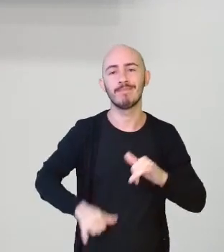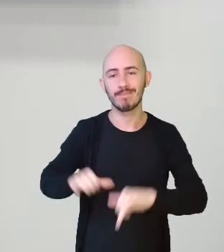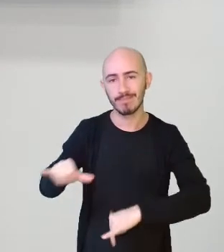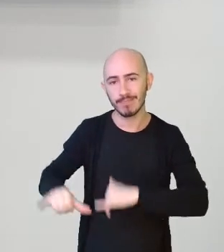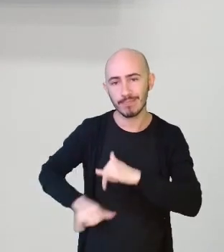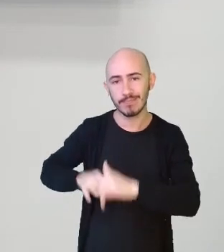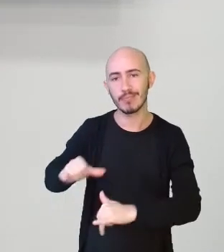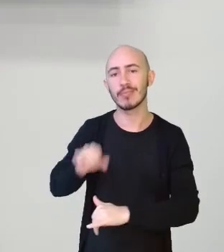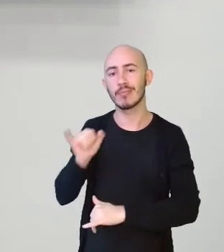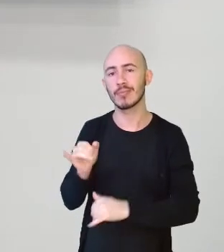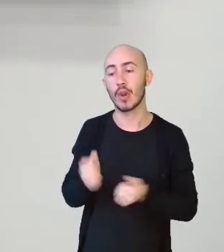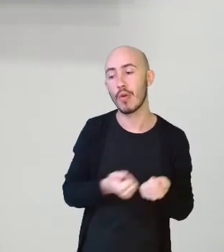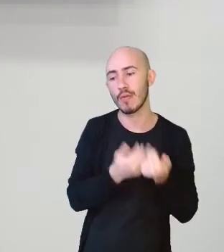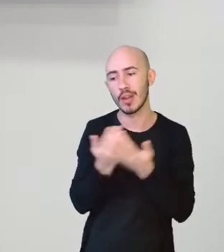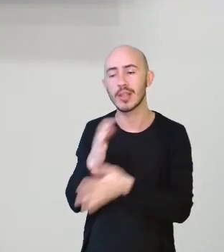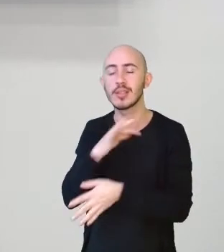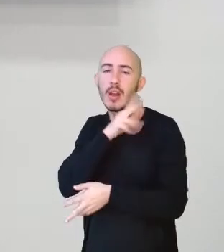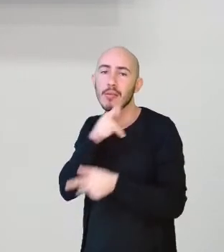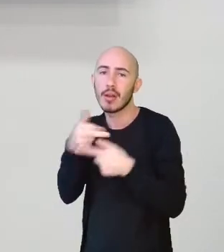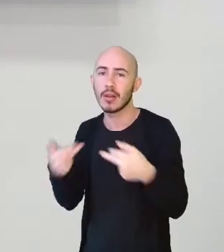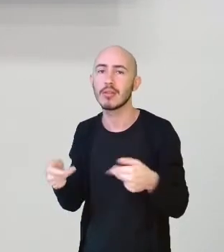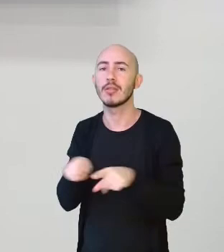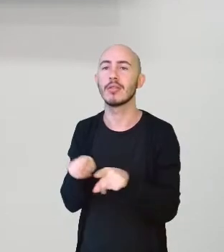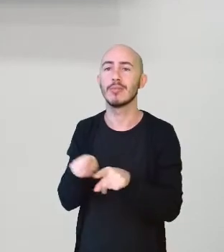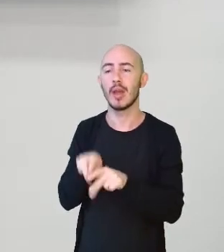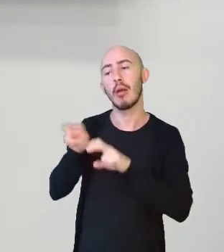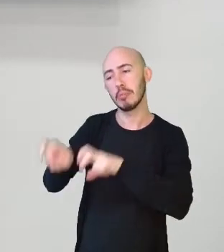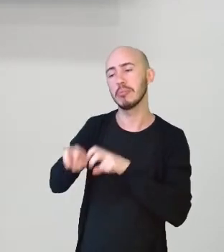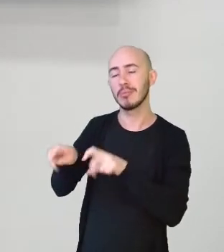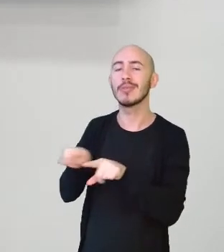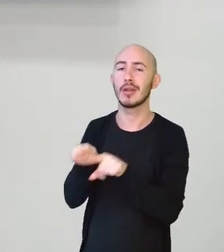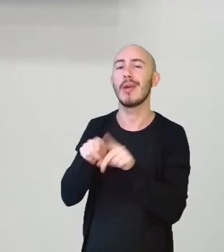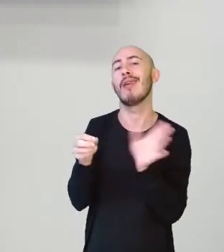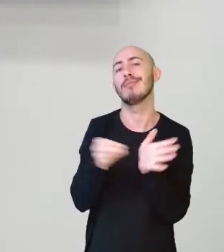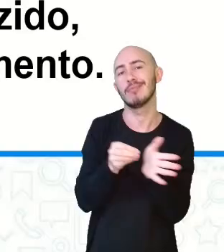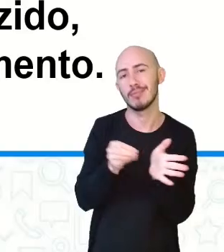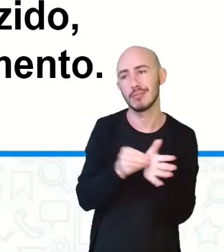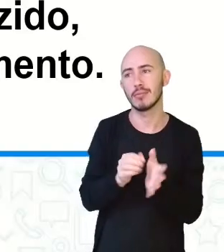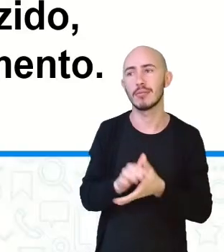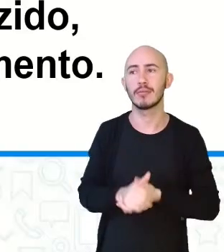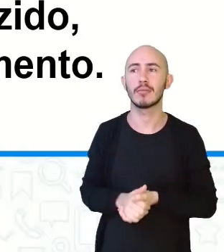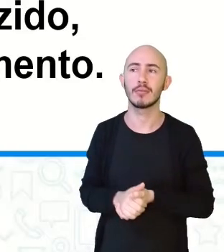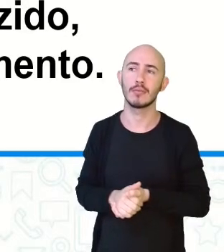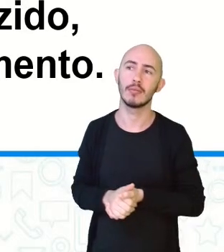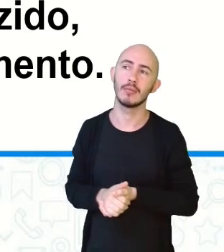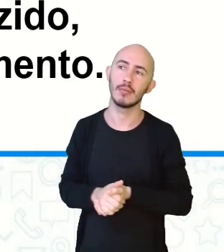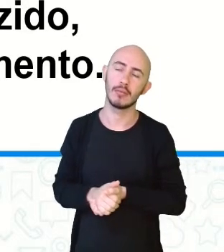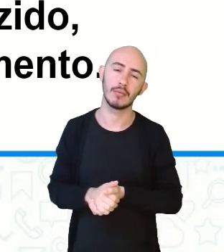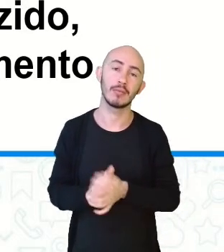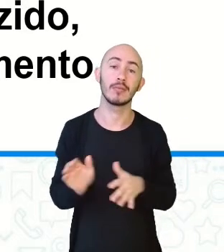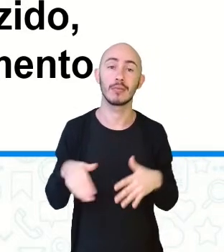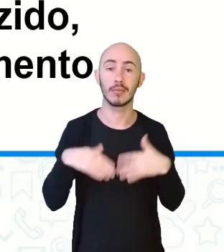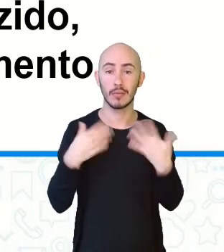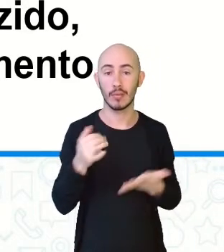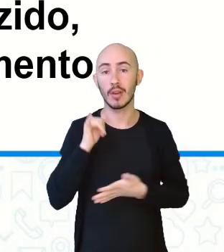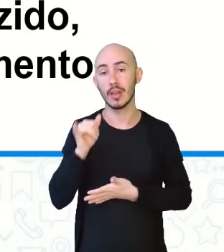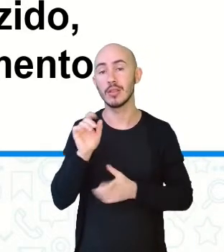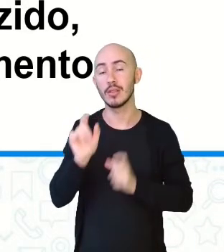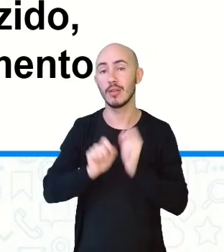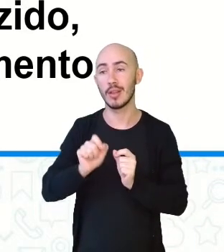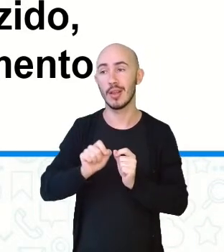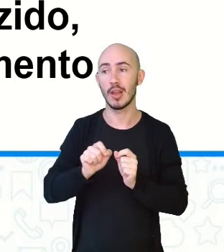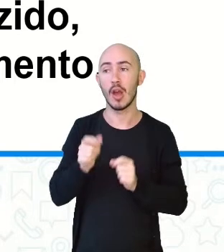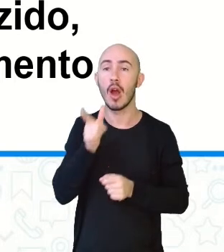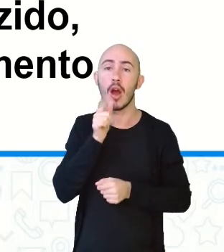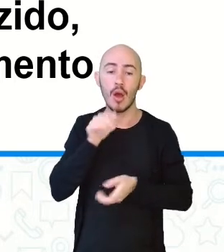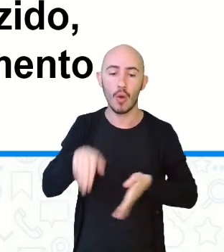dar de beber ao gado, aos animais e para si próprias. Olha aqui, ó. Pois os mananciais que as abastecem são alimentados pela água da